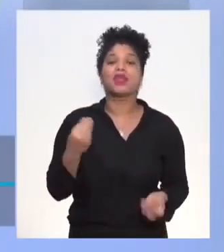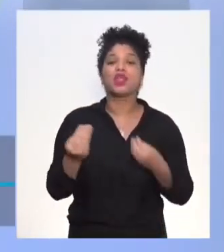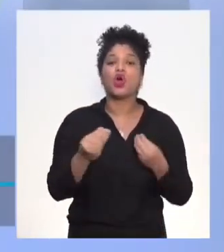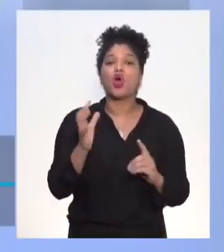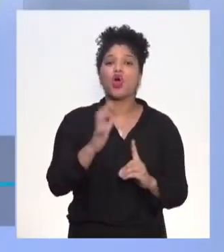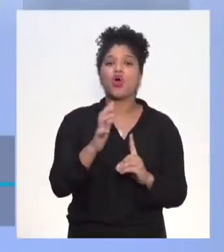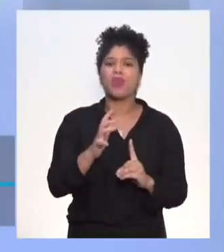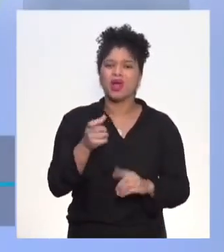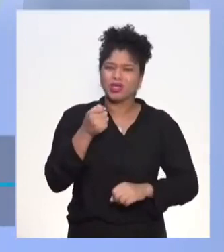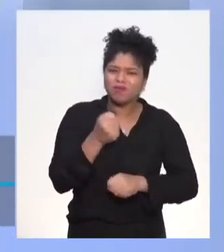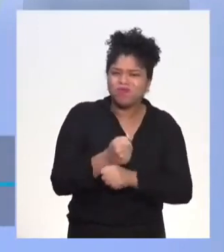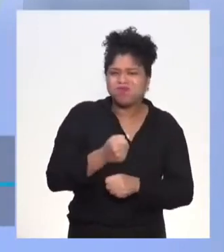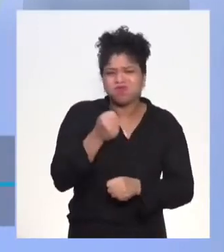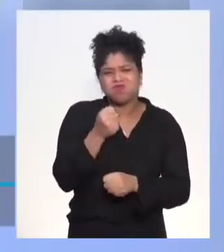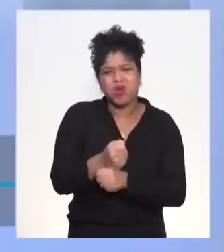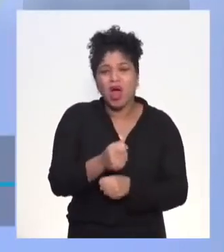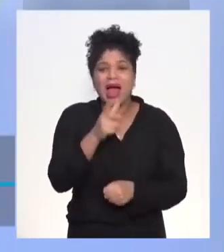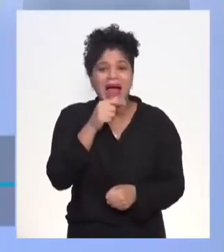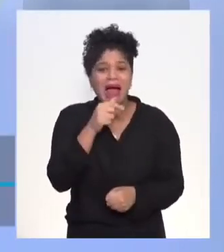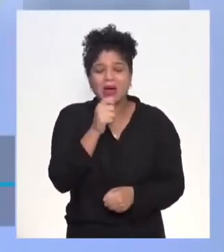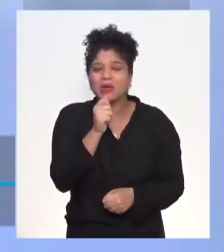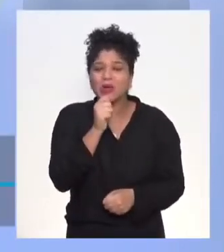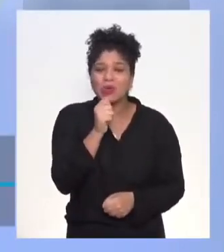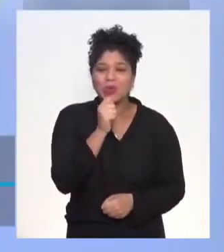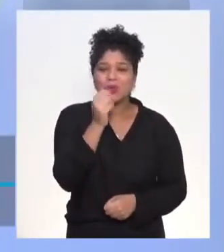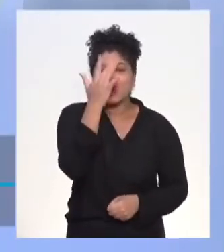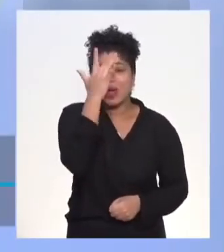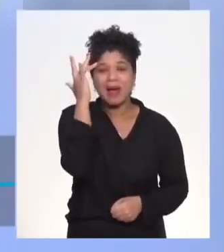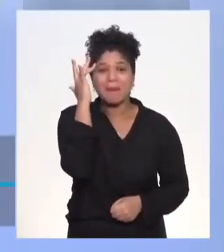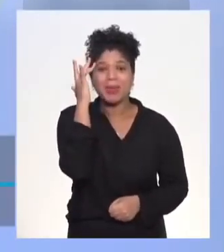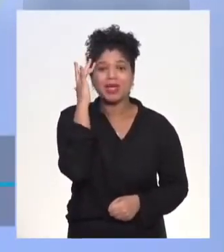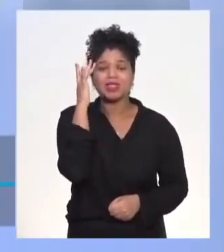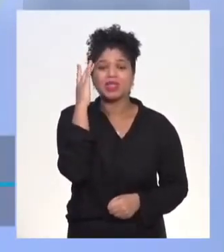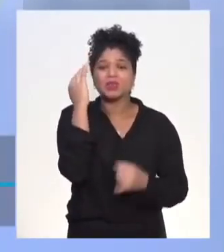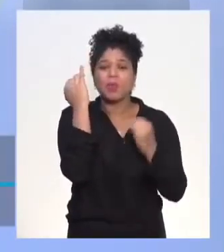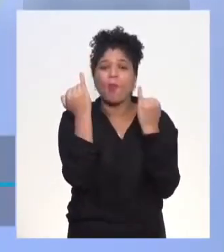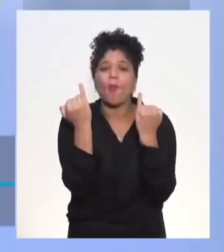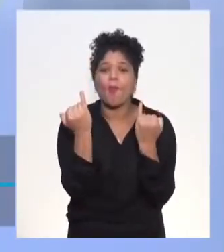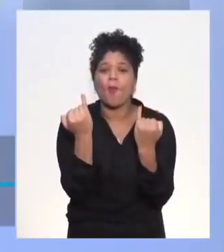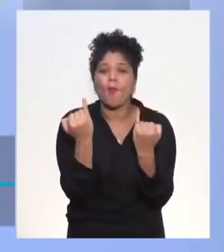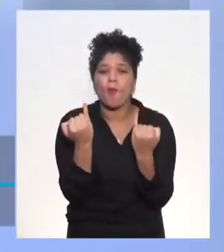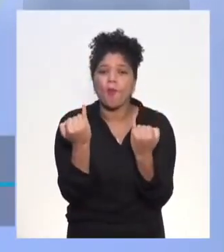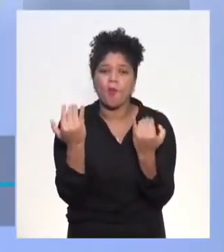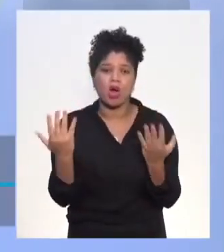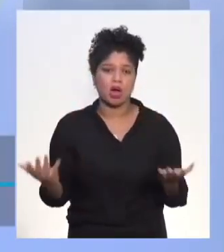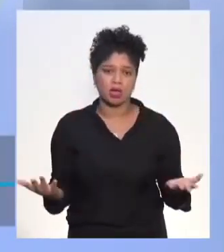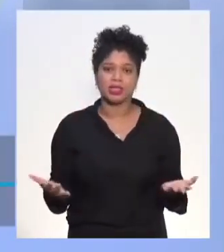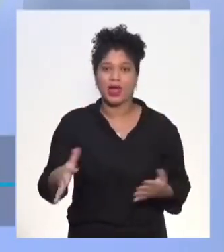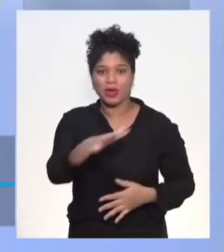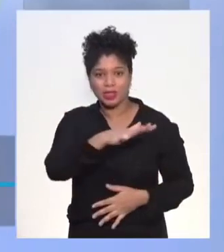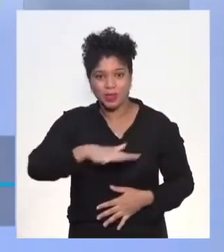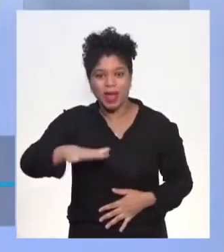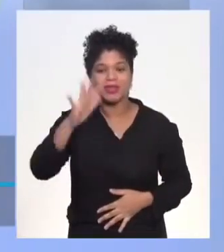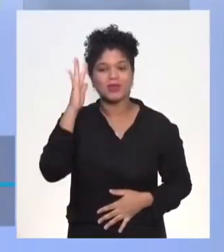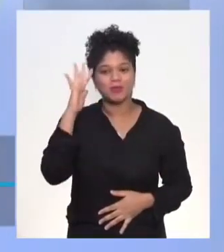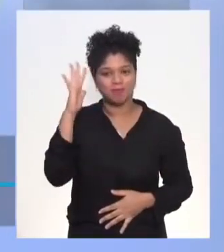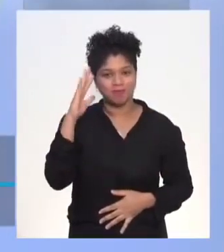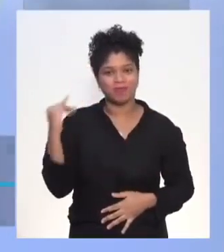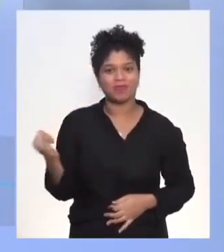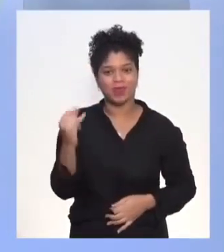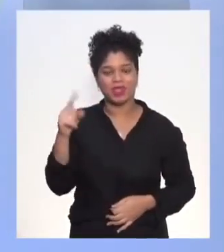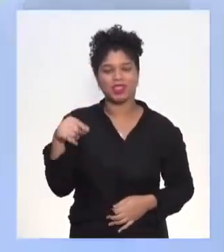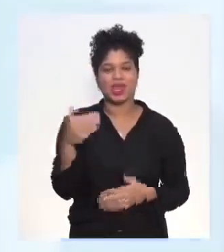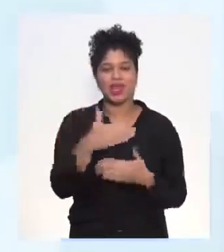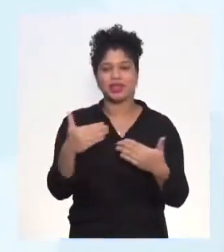forma dura, pesada, ou seja, falta de água, as pessoas quase inumanas. Ou seja, o espaço é importantíssimo. Ou seja, na